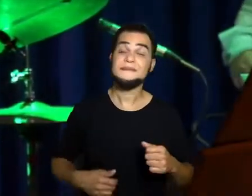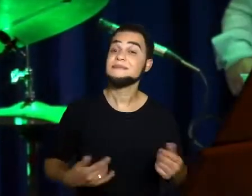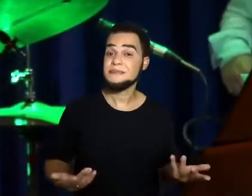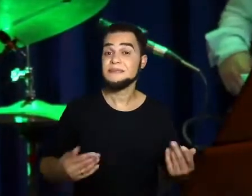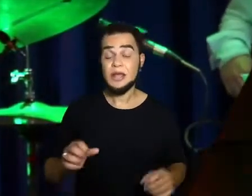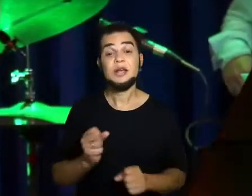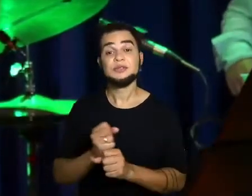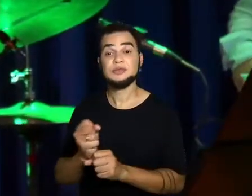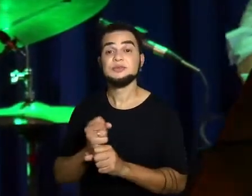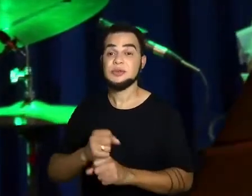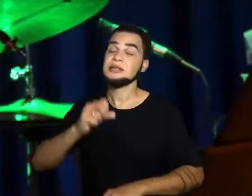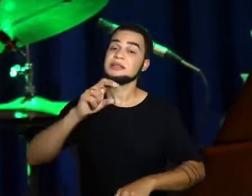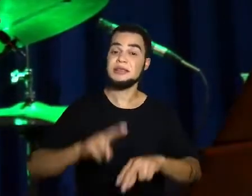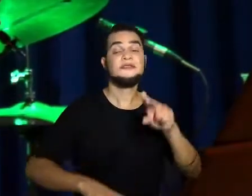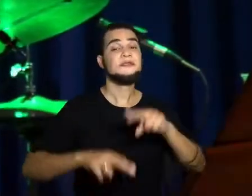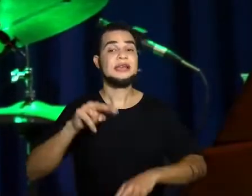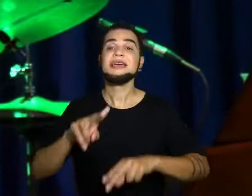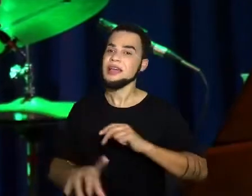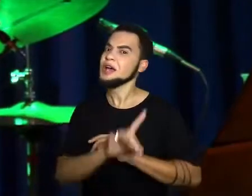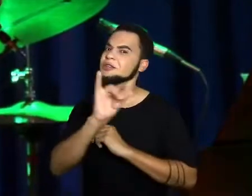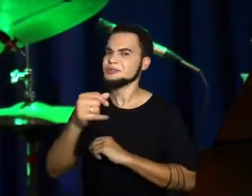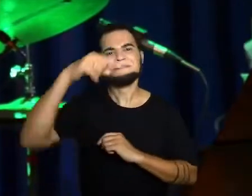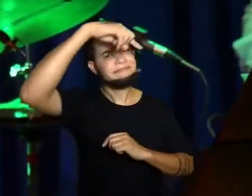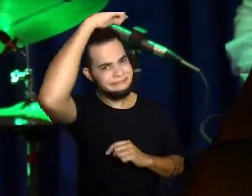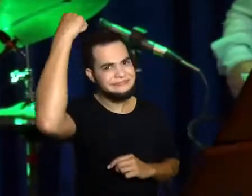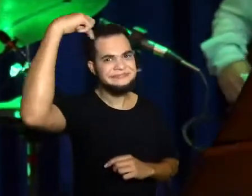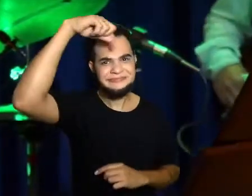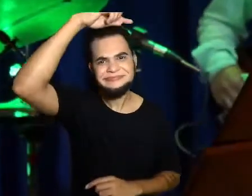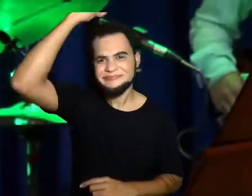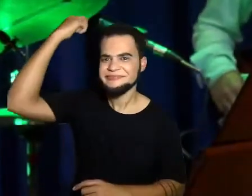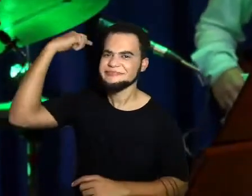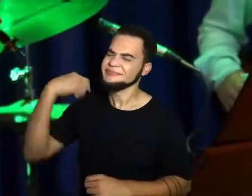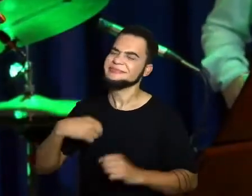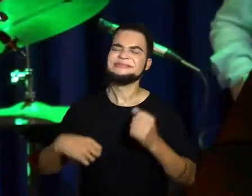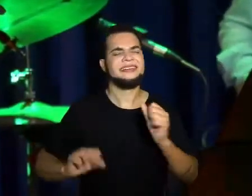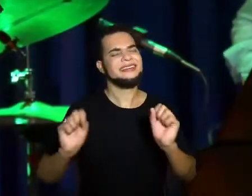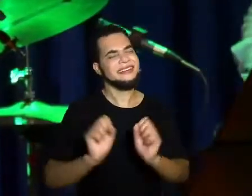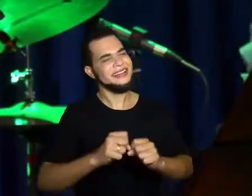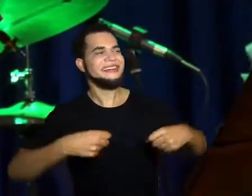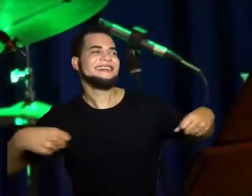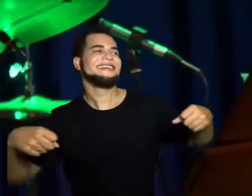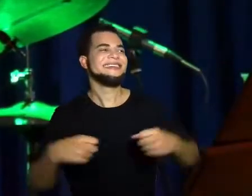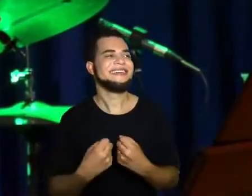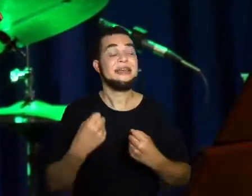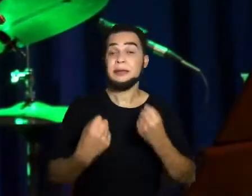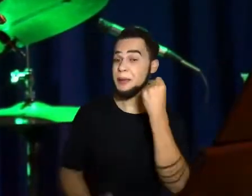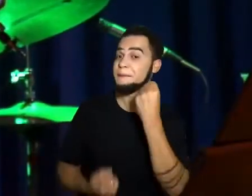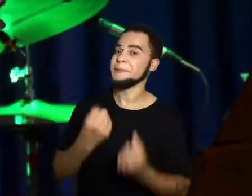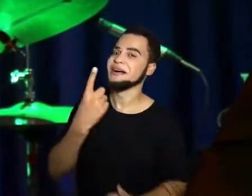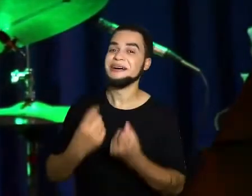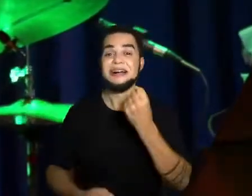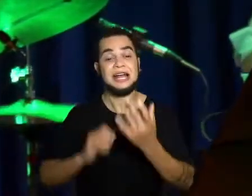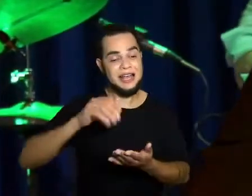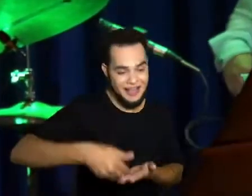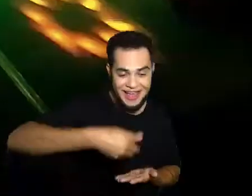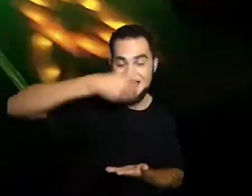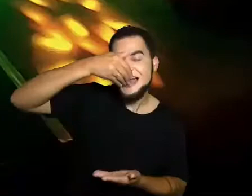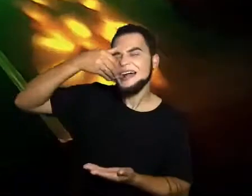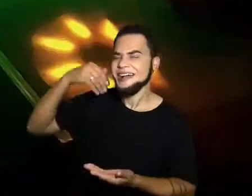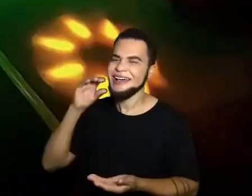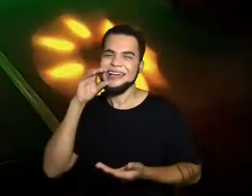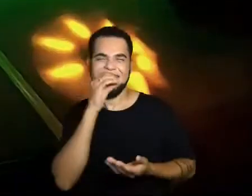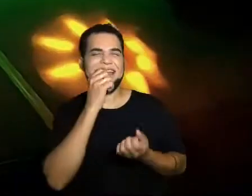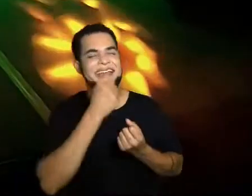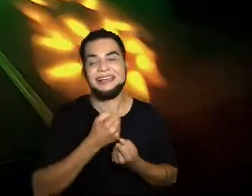E muito balão. Dia de santo tem Antônio, Pedro e João. Algodão doce, pipoca, milho, canjica e quentão. Xixita,